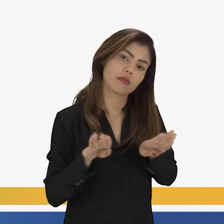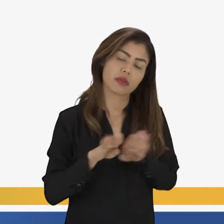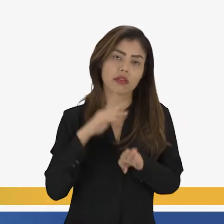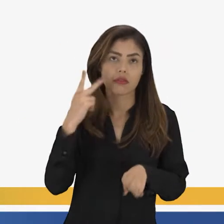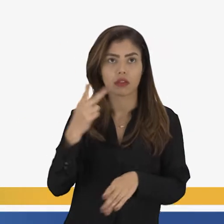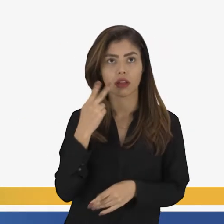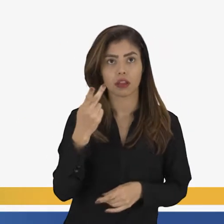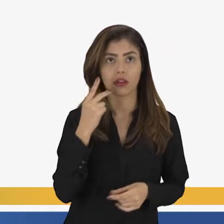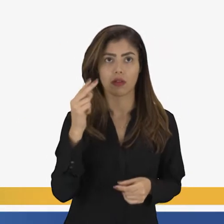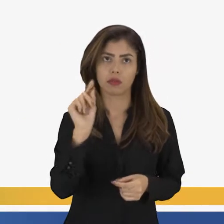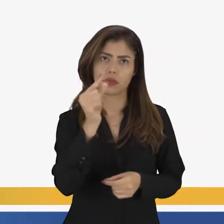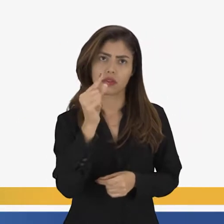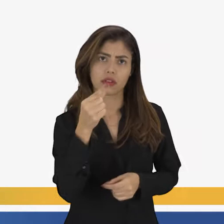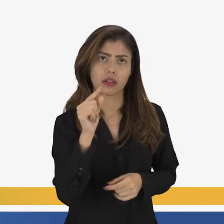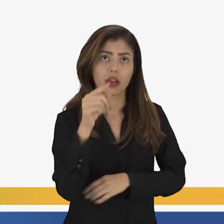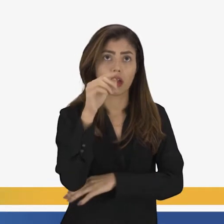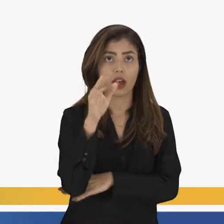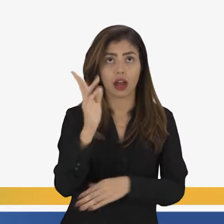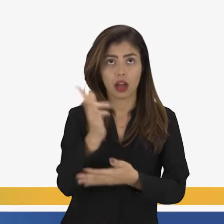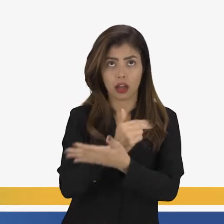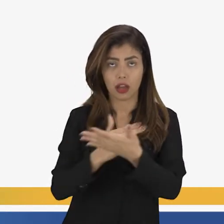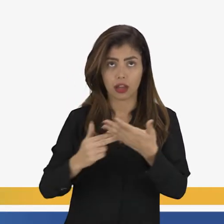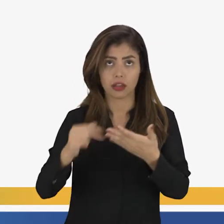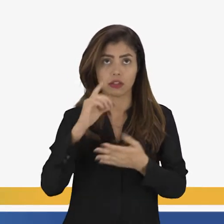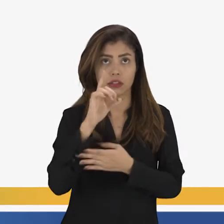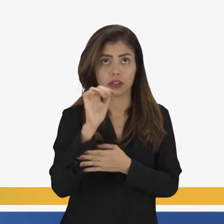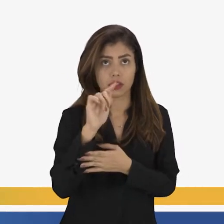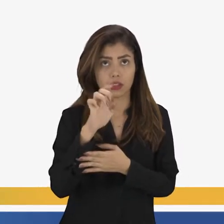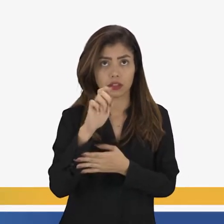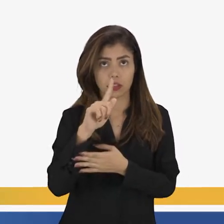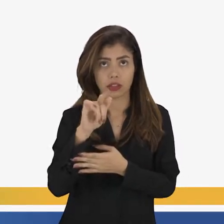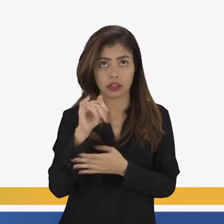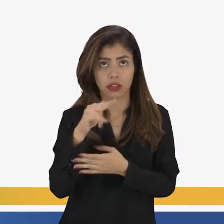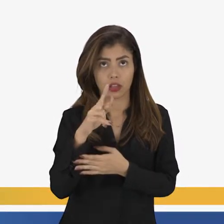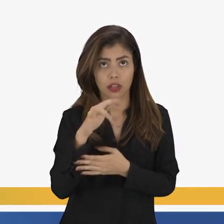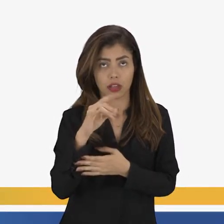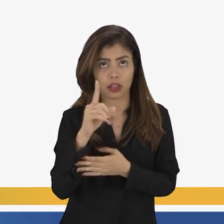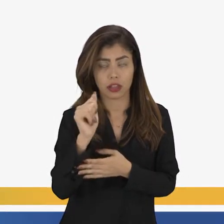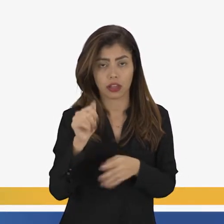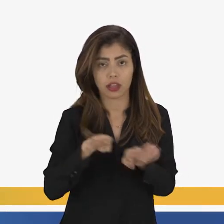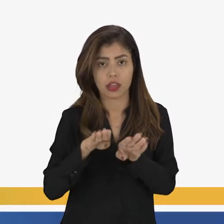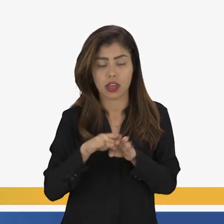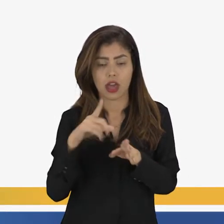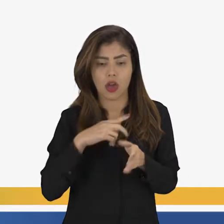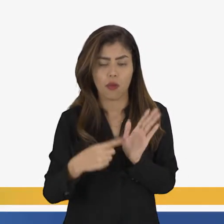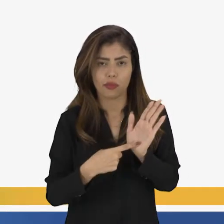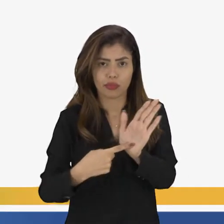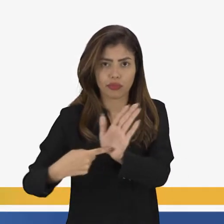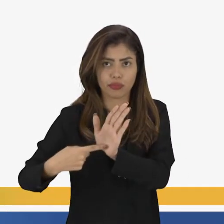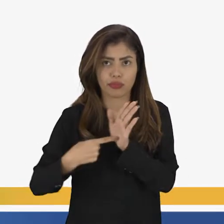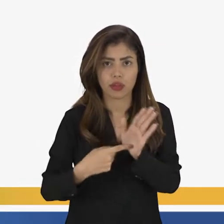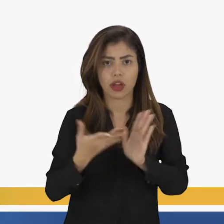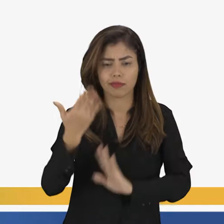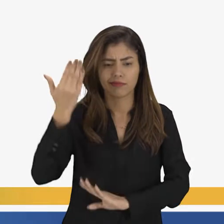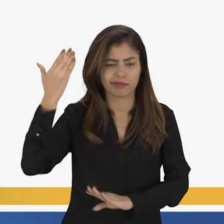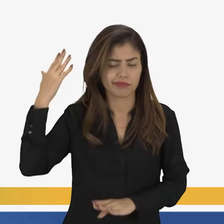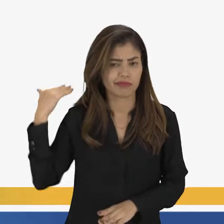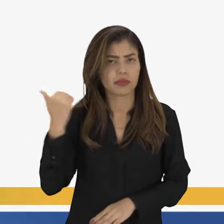vocês um pouco sobre a arte degenerada. A arte degenerada é uma exposição artística que aconteceu lá